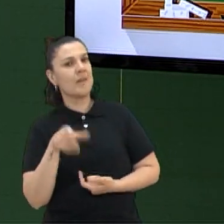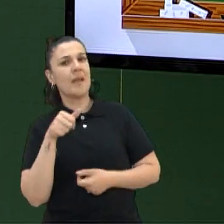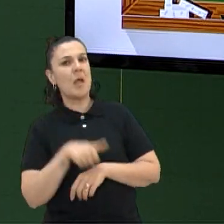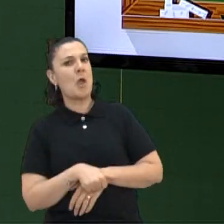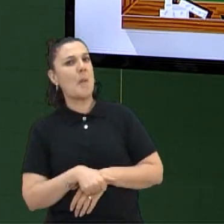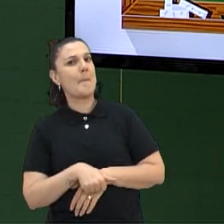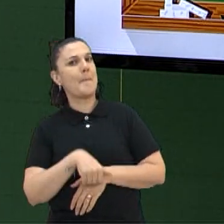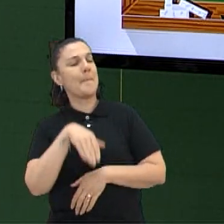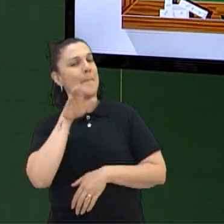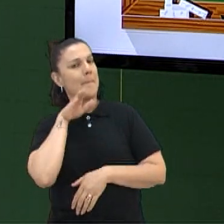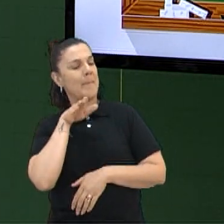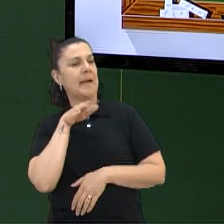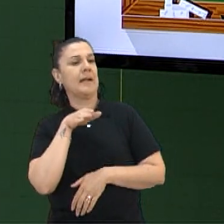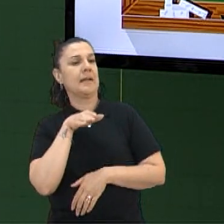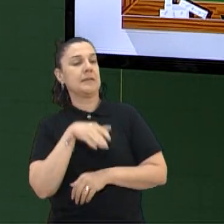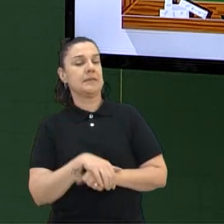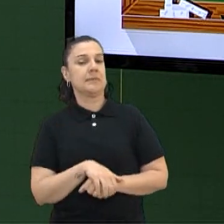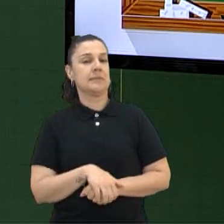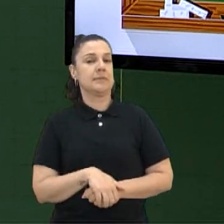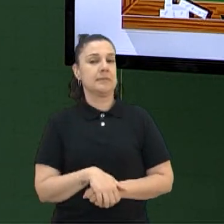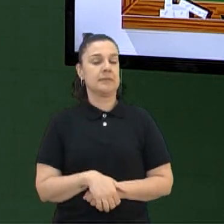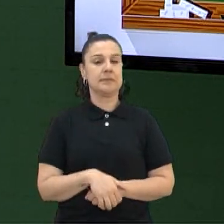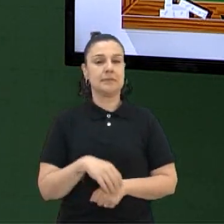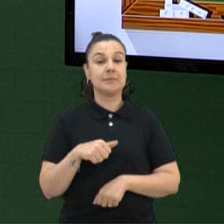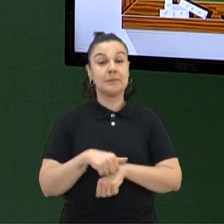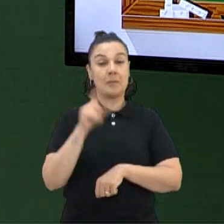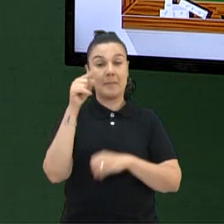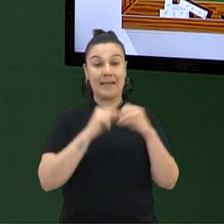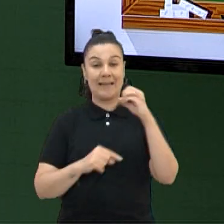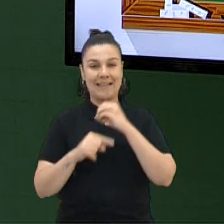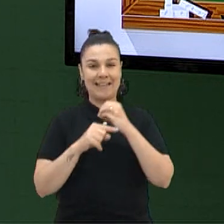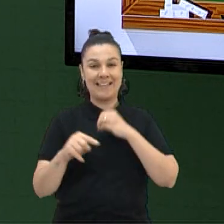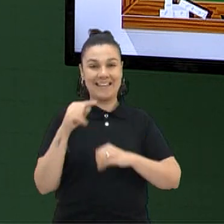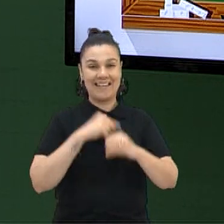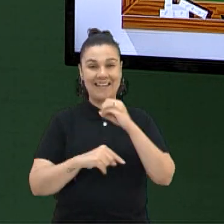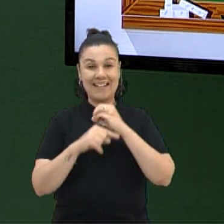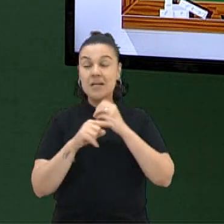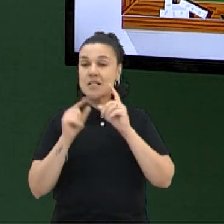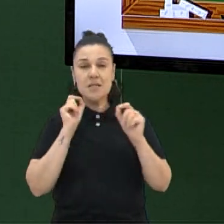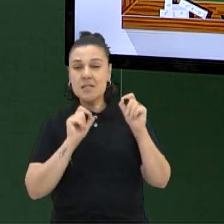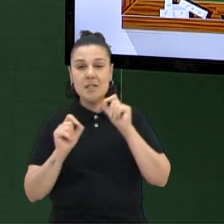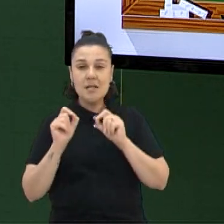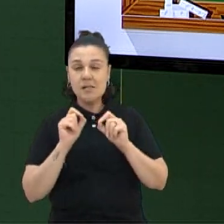mais eletronegativo, o oxigênio ou o hidrogênio? Responde aí, vai!